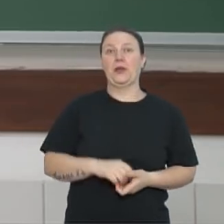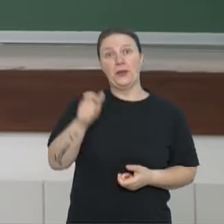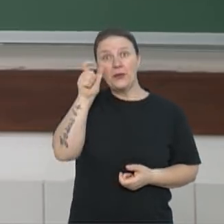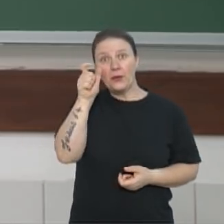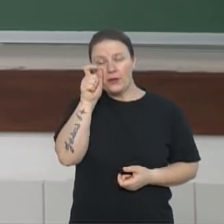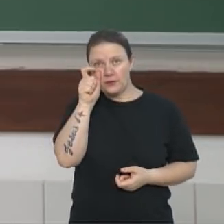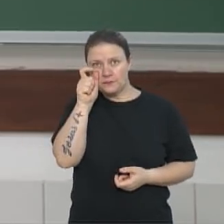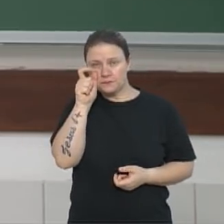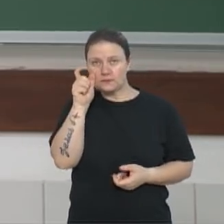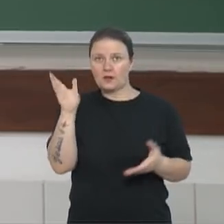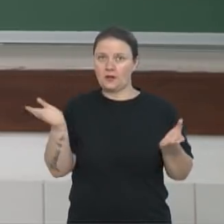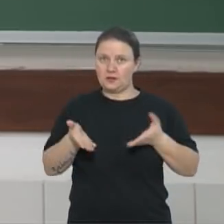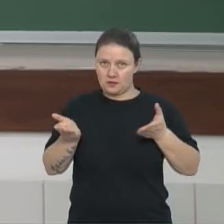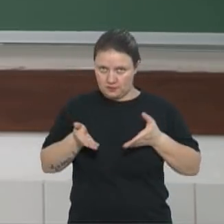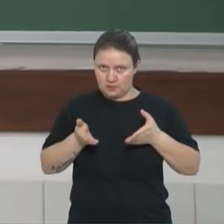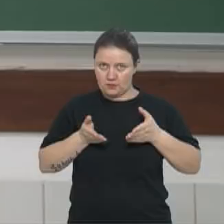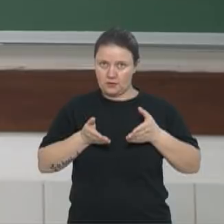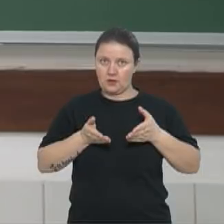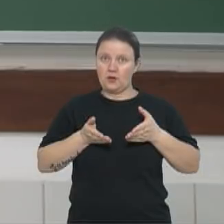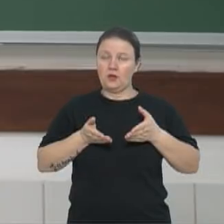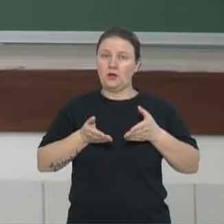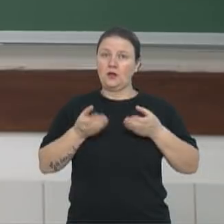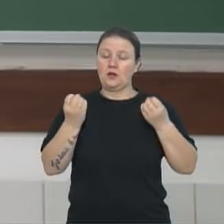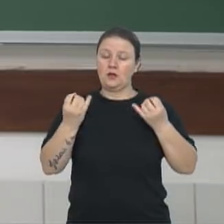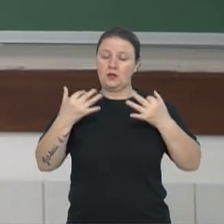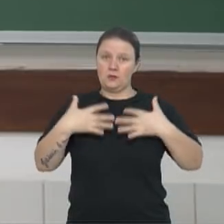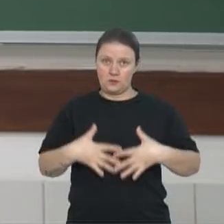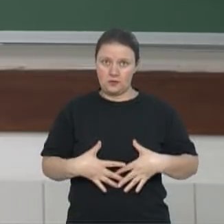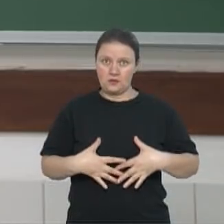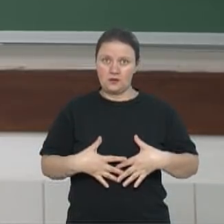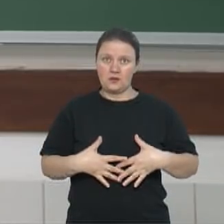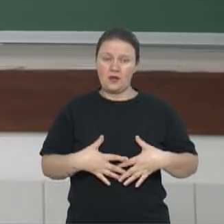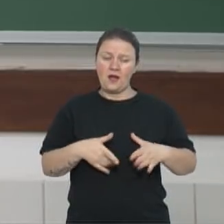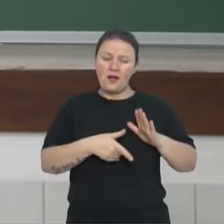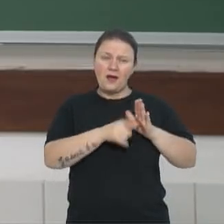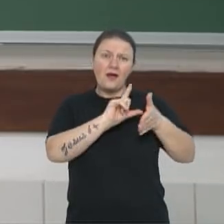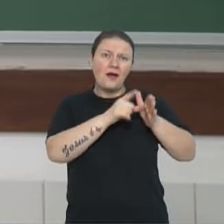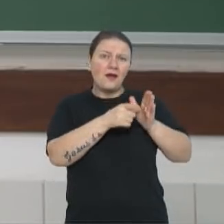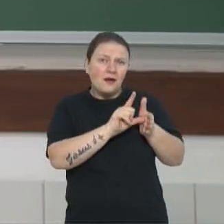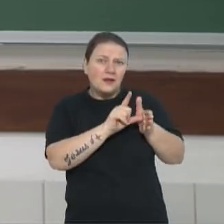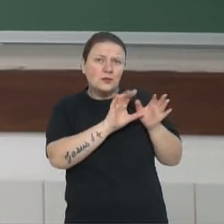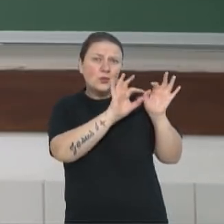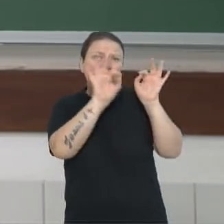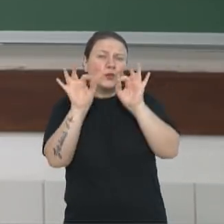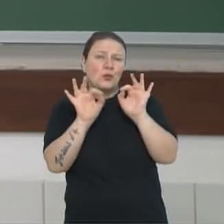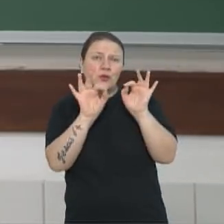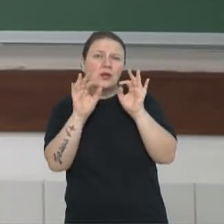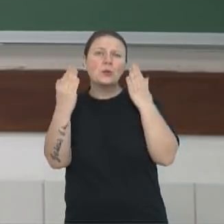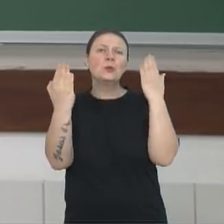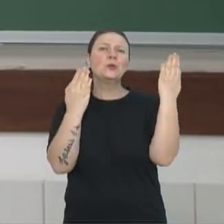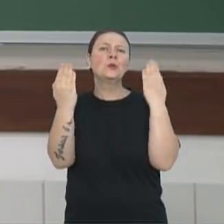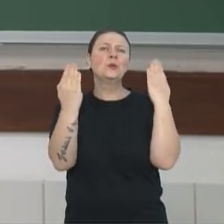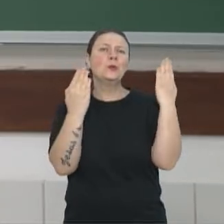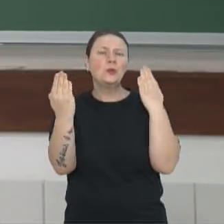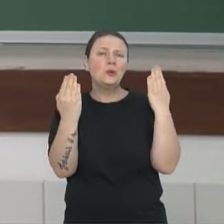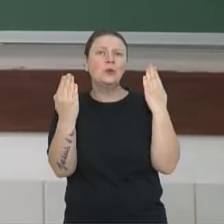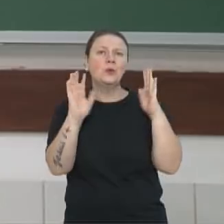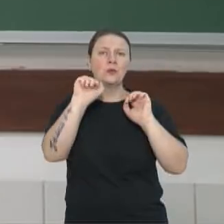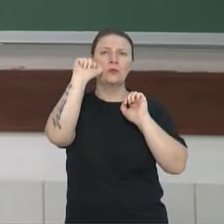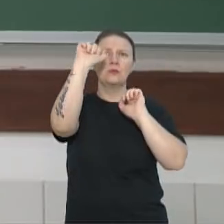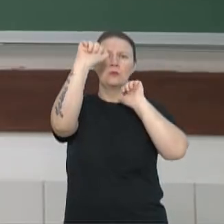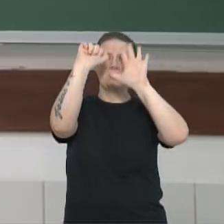só fazer aqui, conversar com vocês um pouquinho. Agora há pouco, aqui atrás, eu fiz uma comparação do